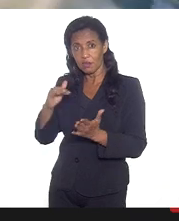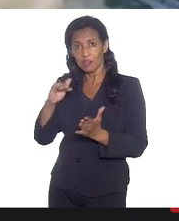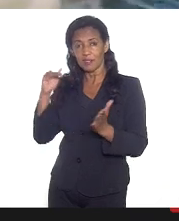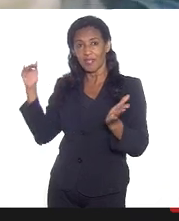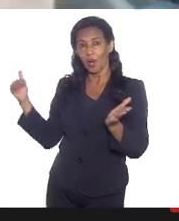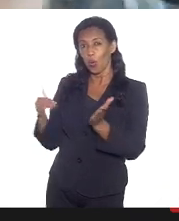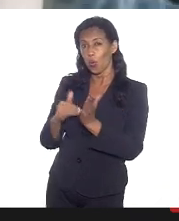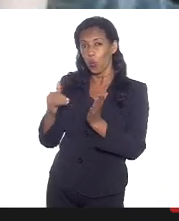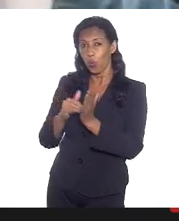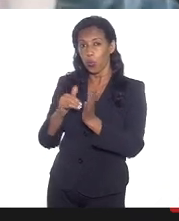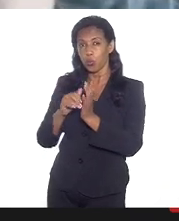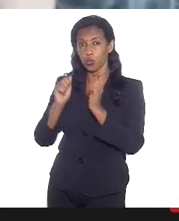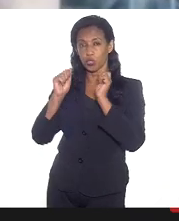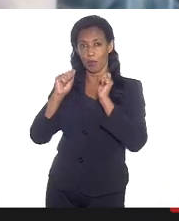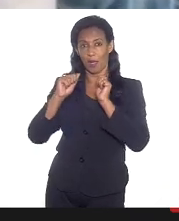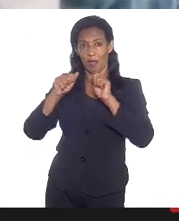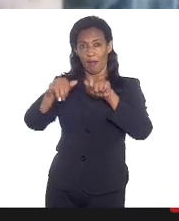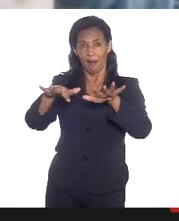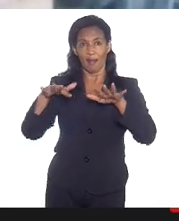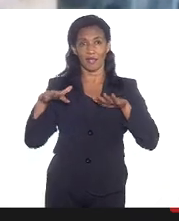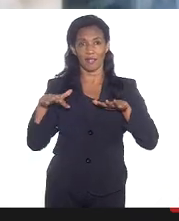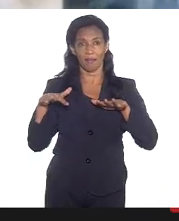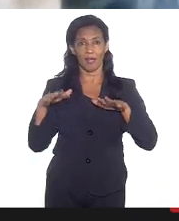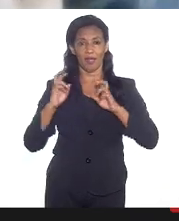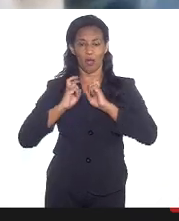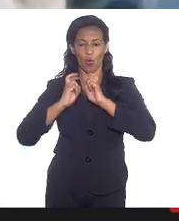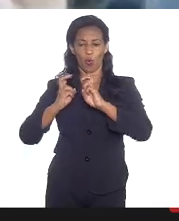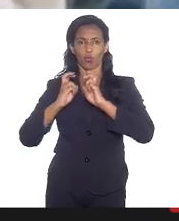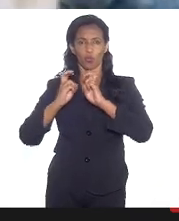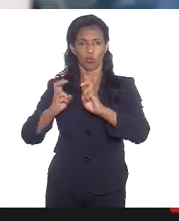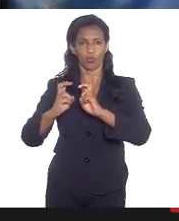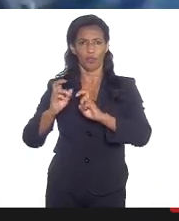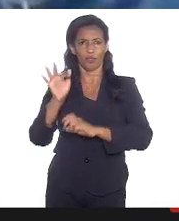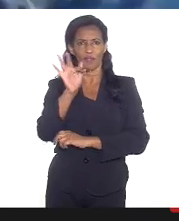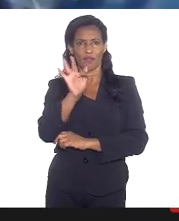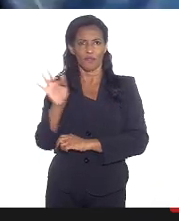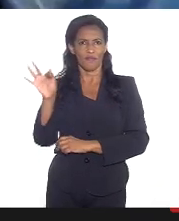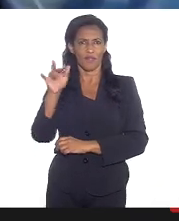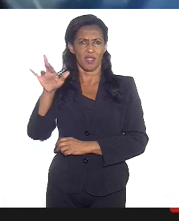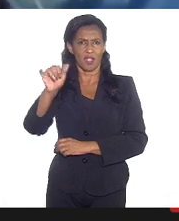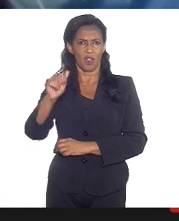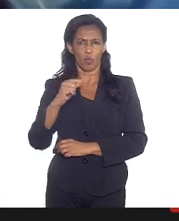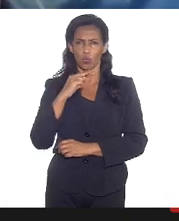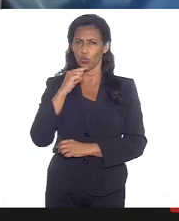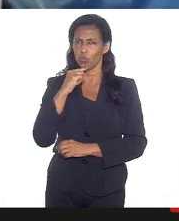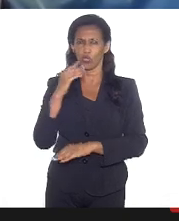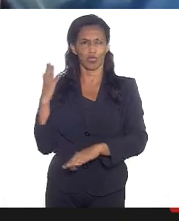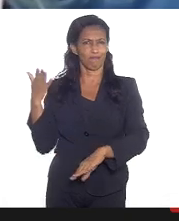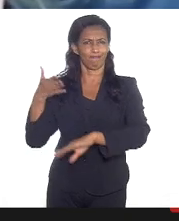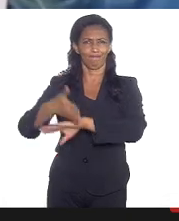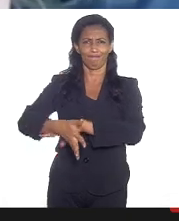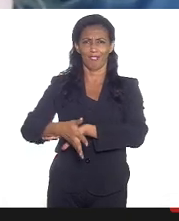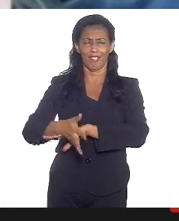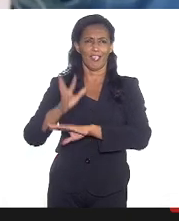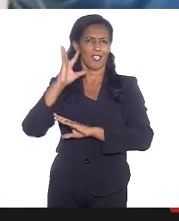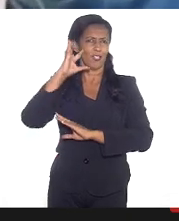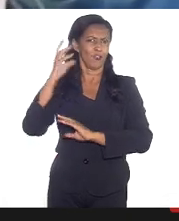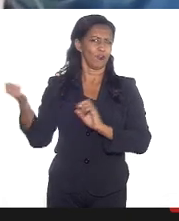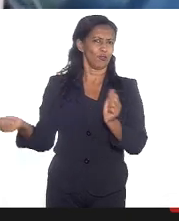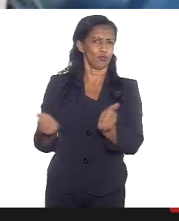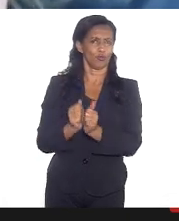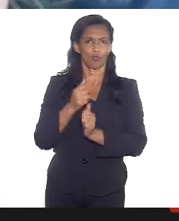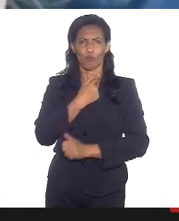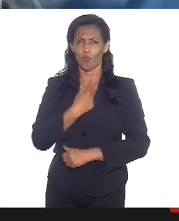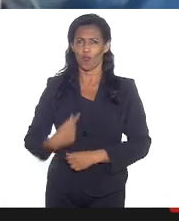Assembleia Geral da Rede Ferroviária Federal. Nós não tínhamos condições de enfrentar decisões de governo